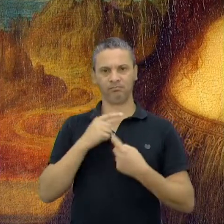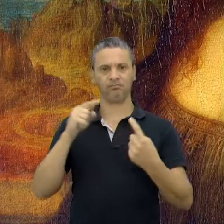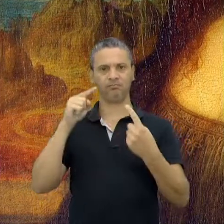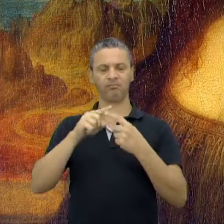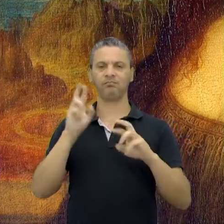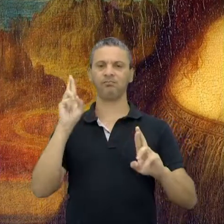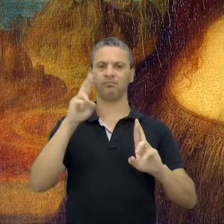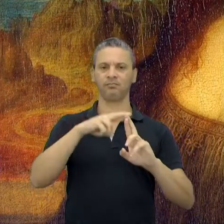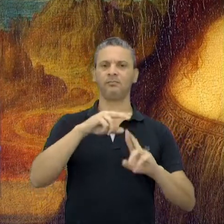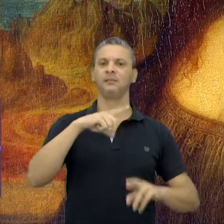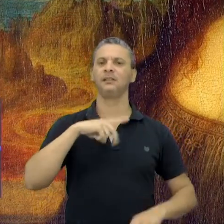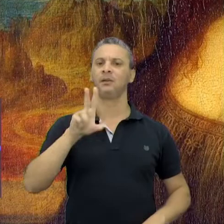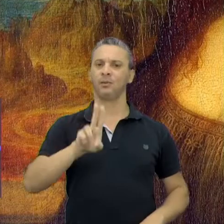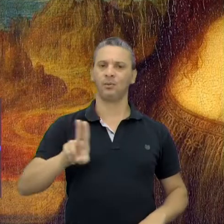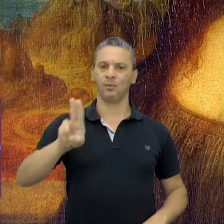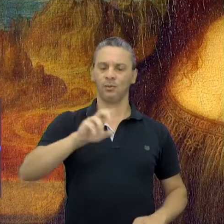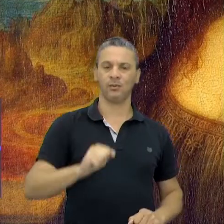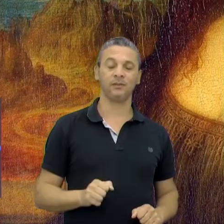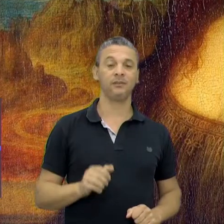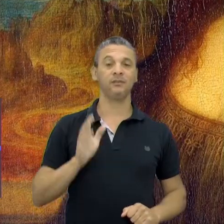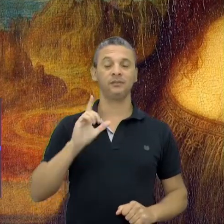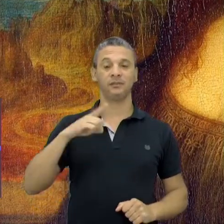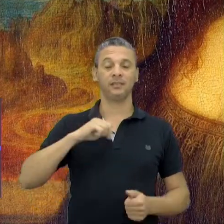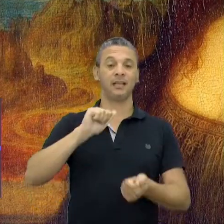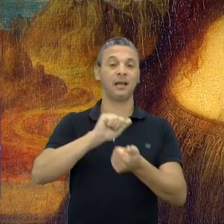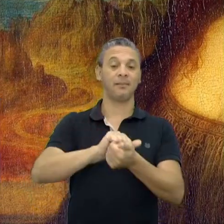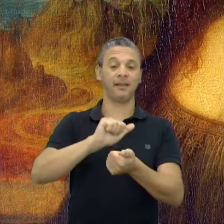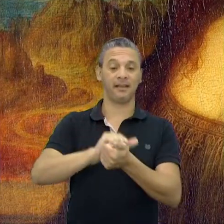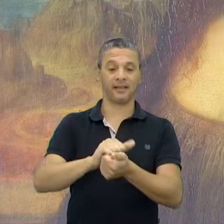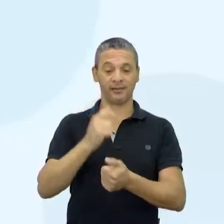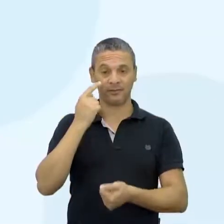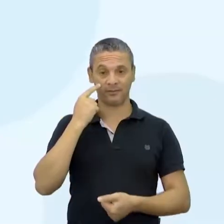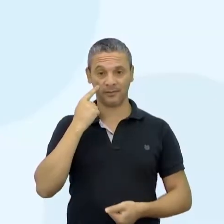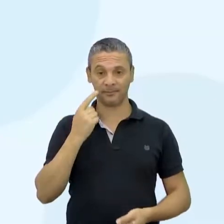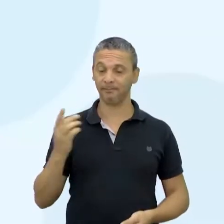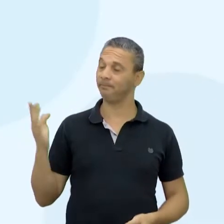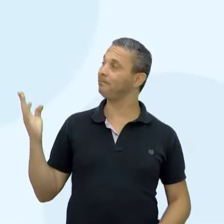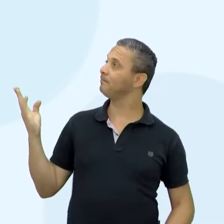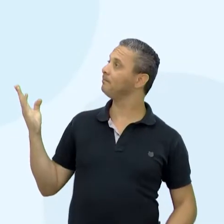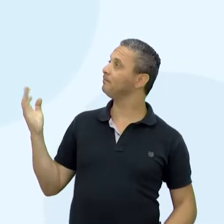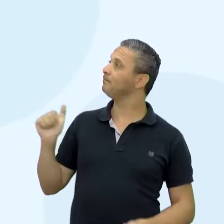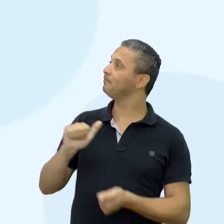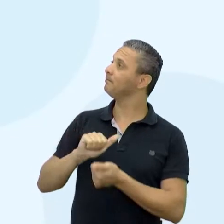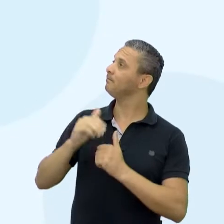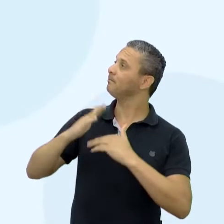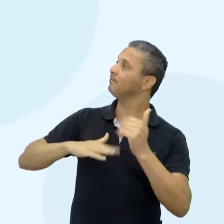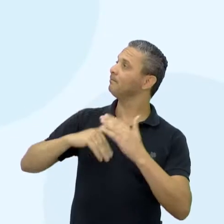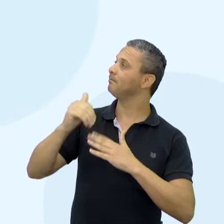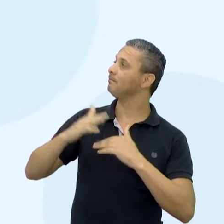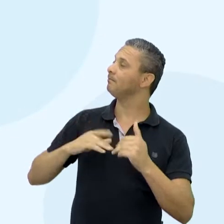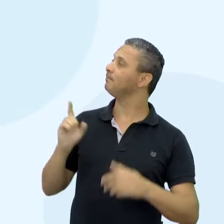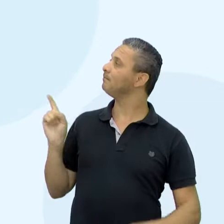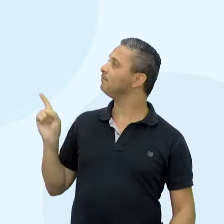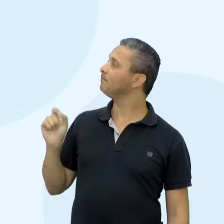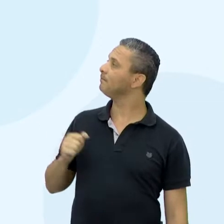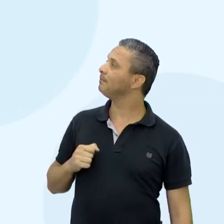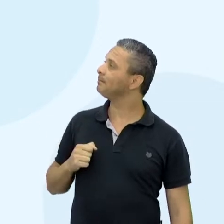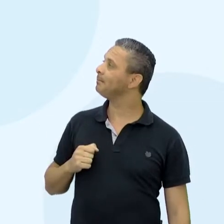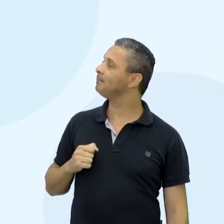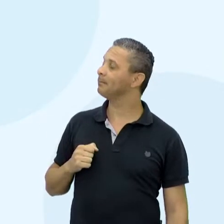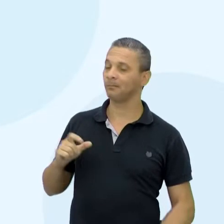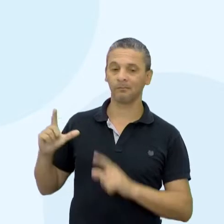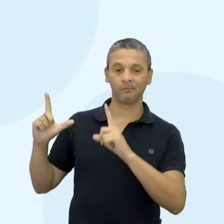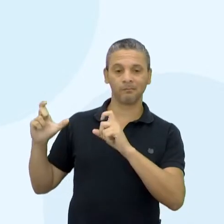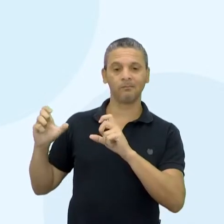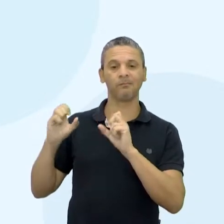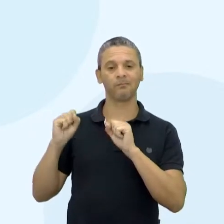referências que a gente utiliza. Nós temos já a nossa habilidade. Olha só aí na tela para vocês, né? Então, nossas habilidades, a nossa competência, você pode dar um print.